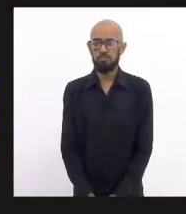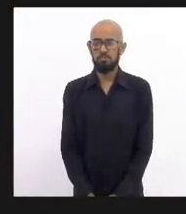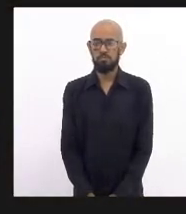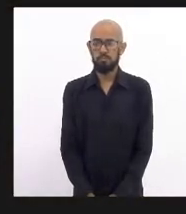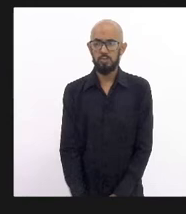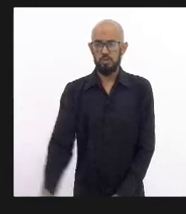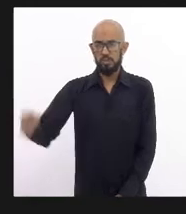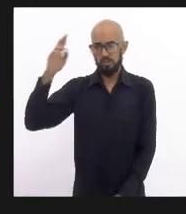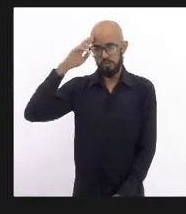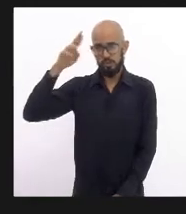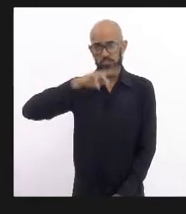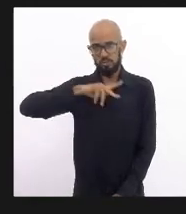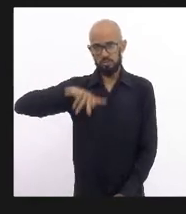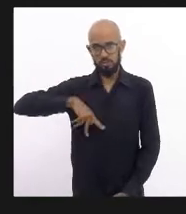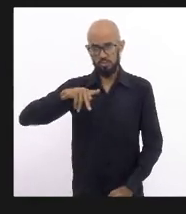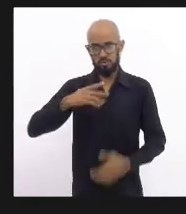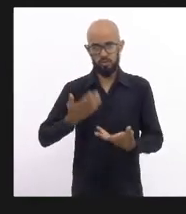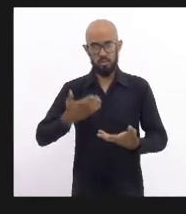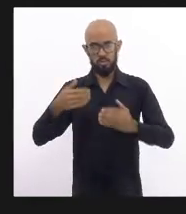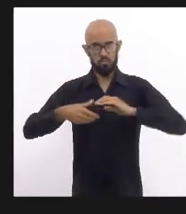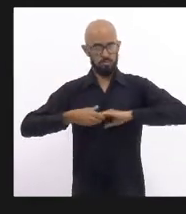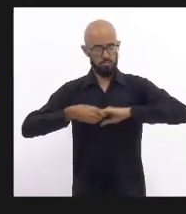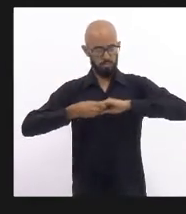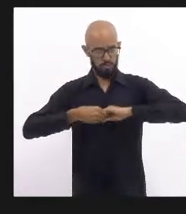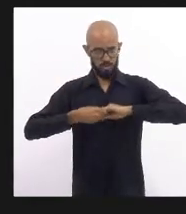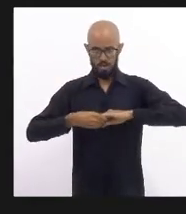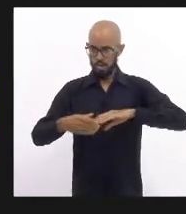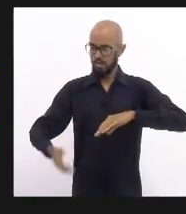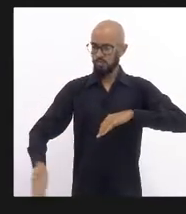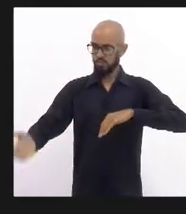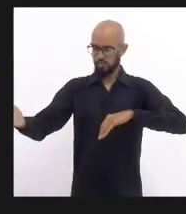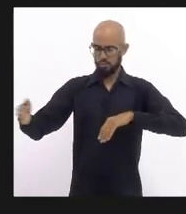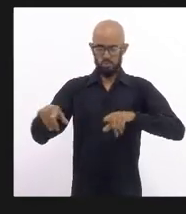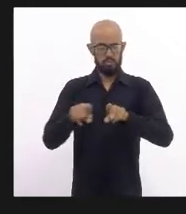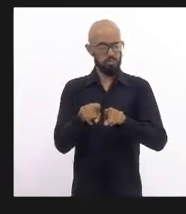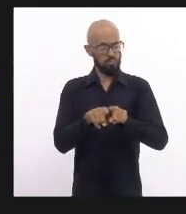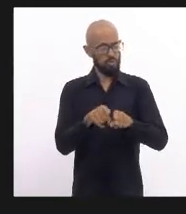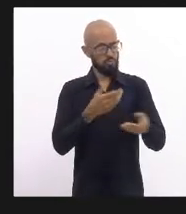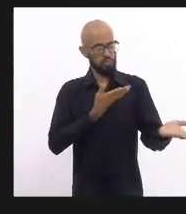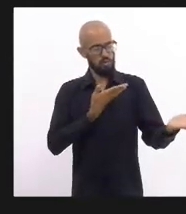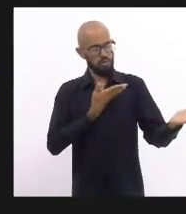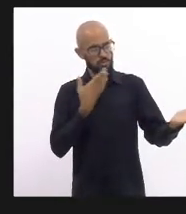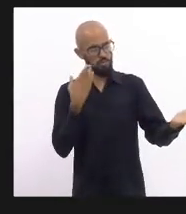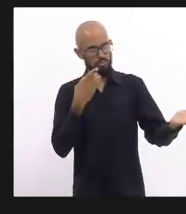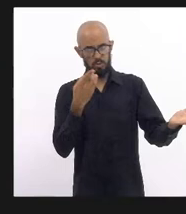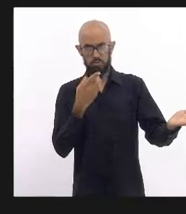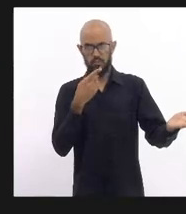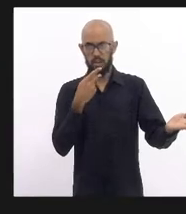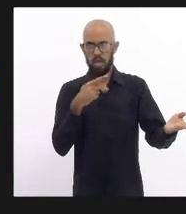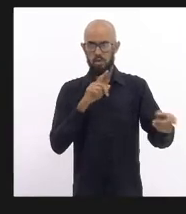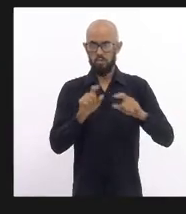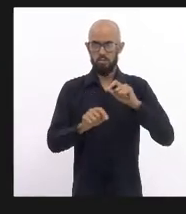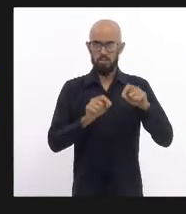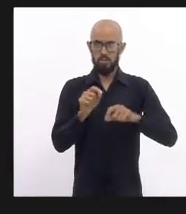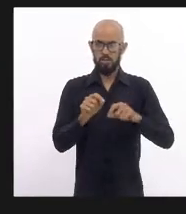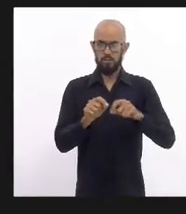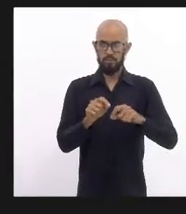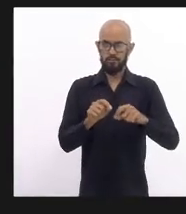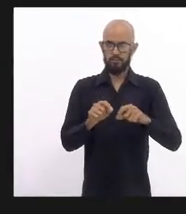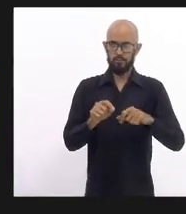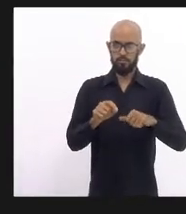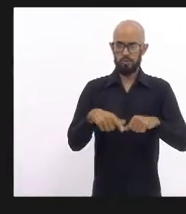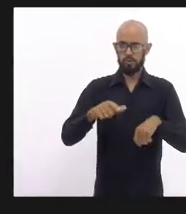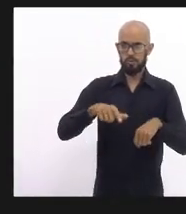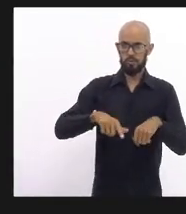Senhor presidente, quero cumprimentar a Vossa Excelência, cumprimentar a todos os colegas, dizer que as palavras do deputado Luiz Paulo